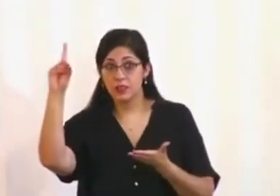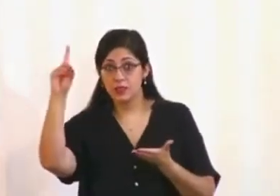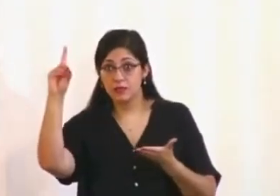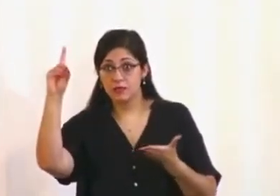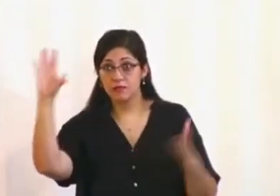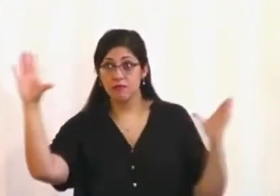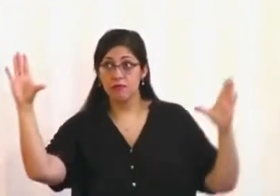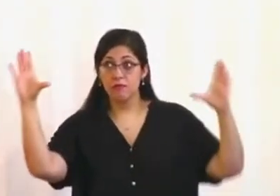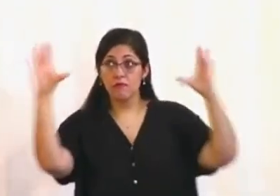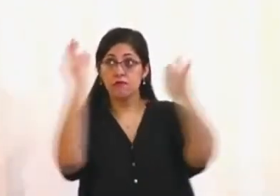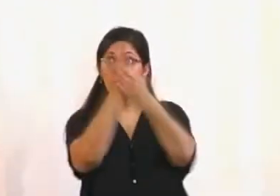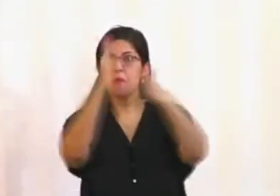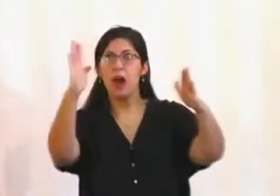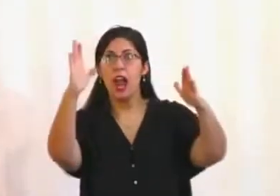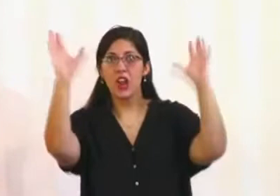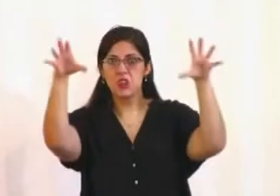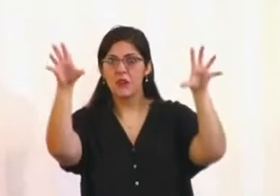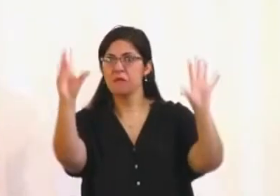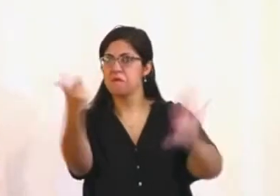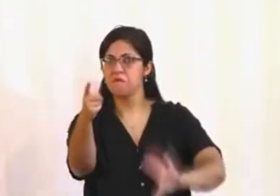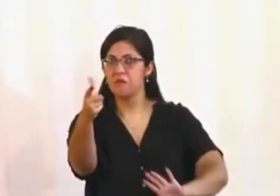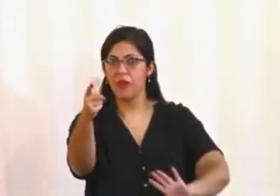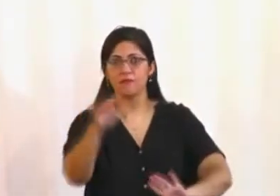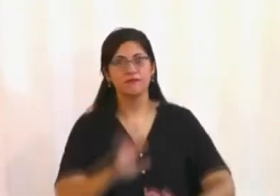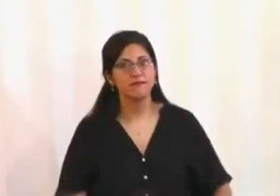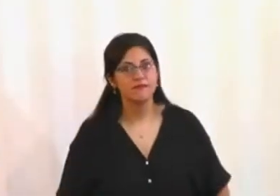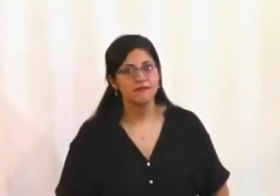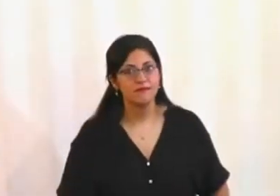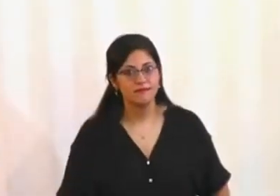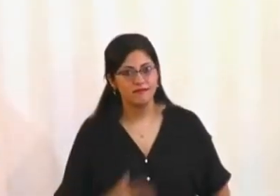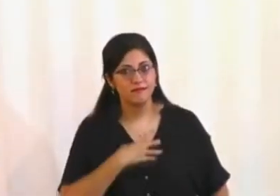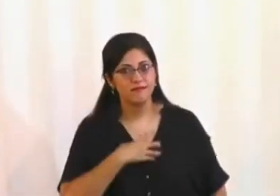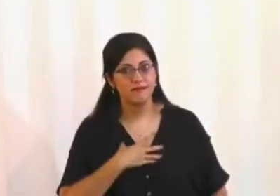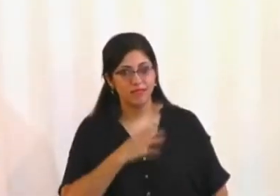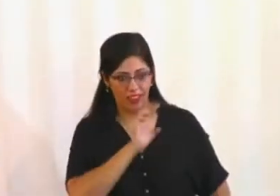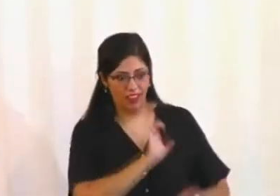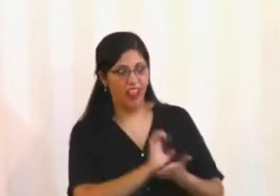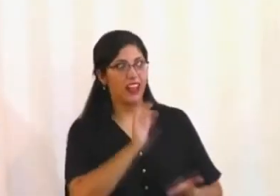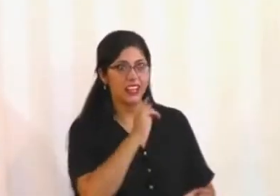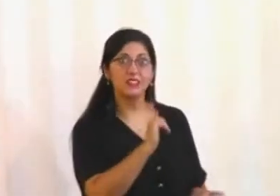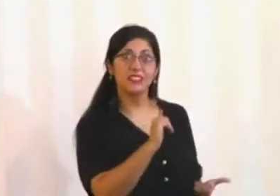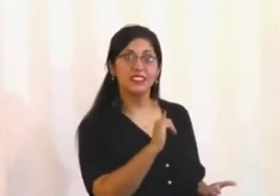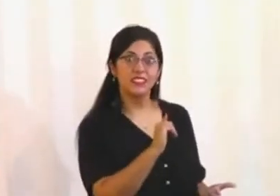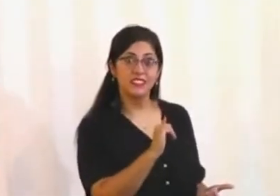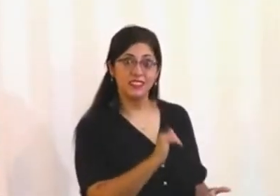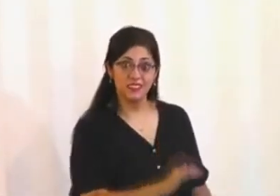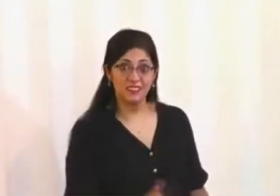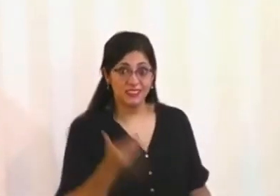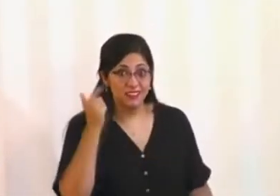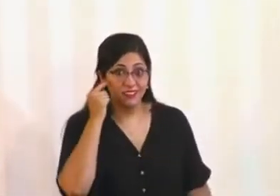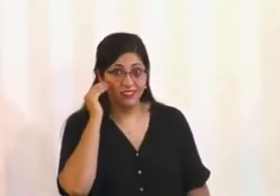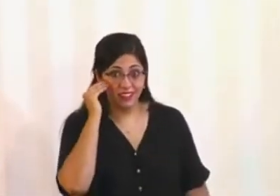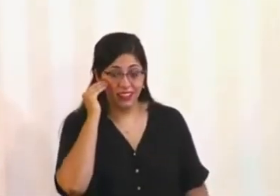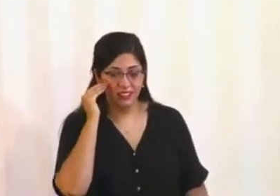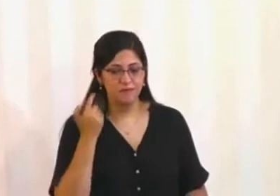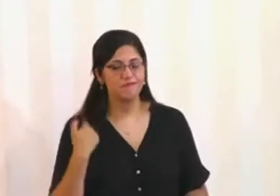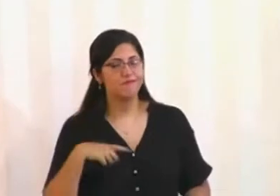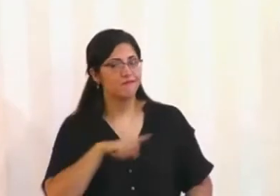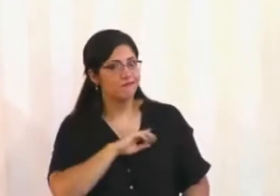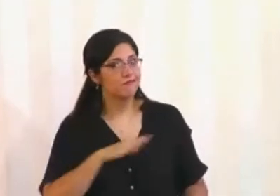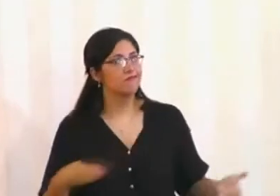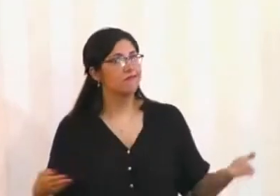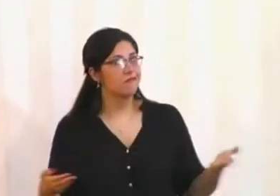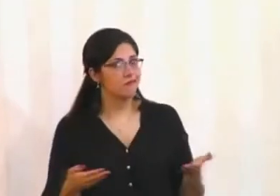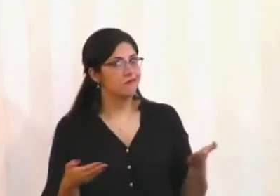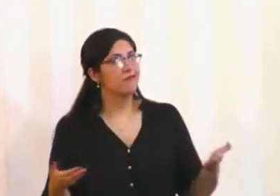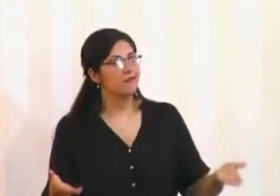vai chover sobre a terra. E olha só, irmãos, estamos vivendo de novo aí um rumor de crise hídrica no país, como aconteceu em